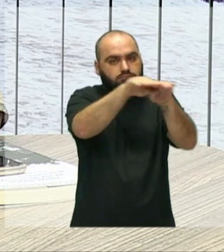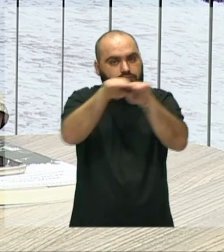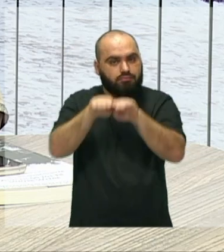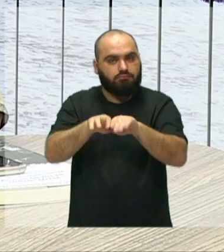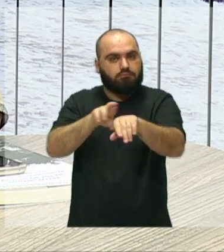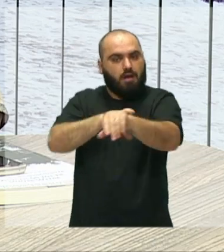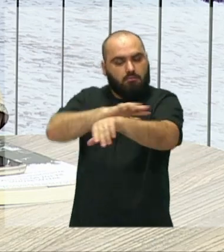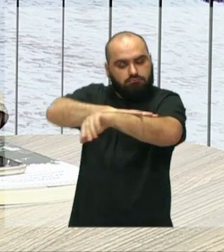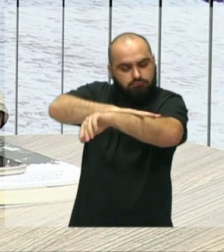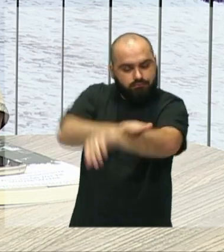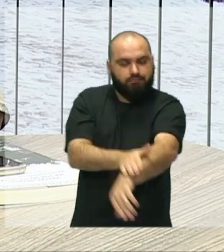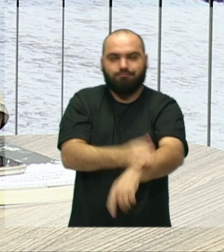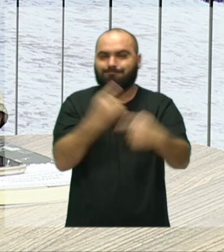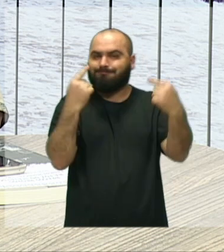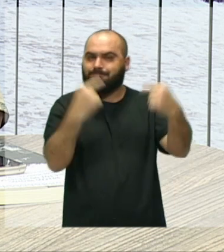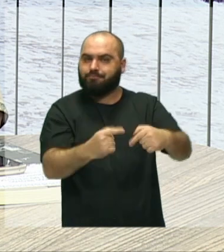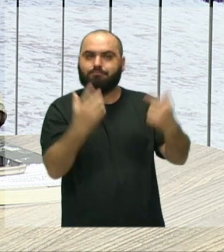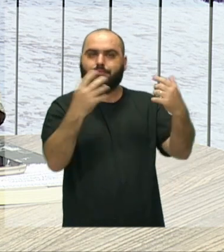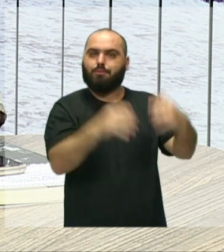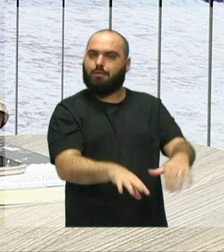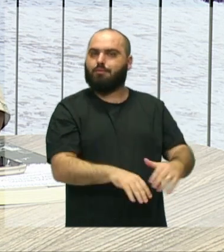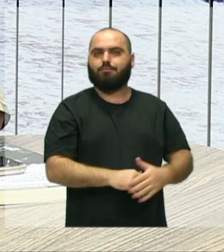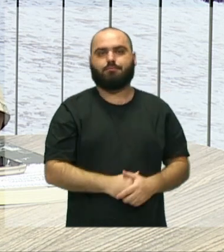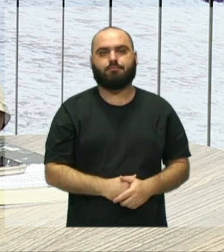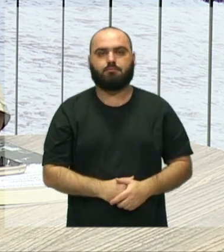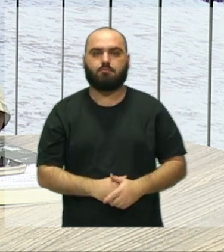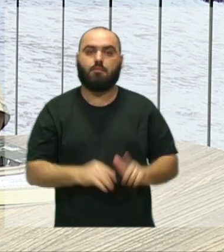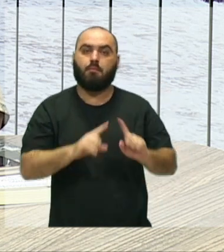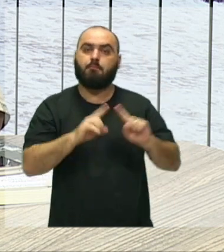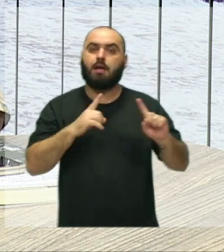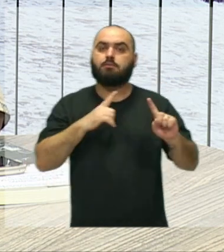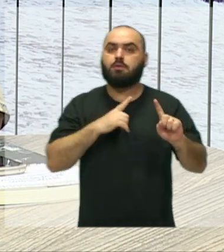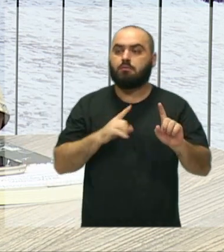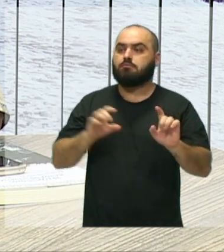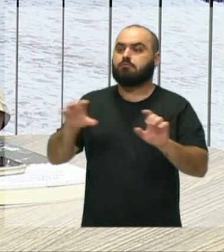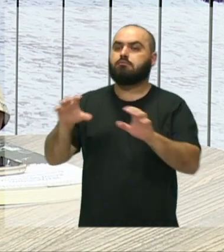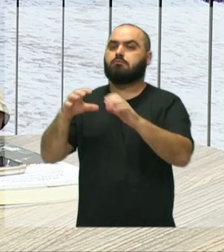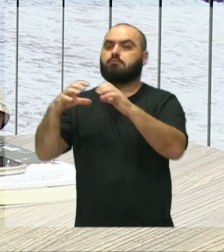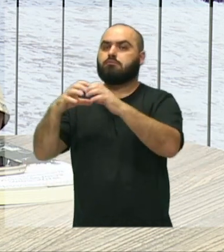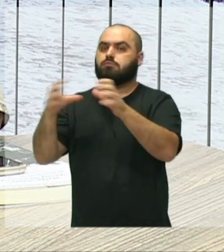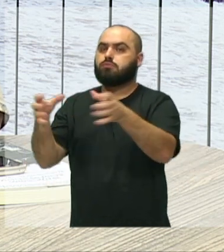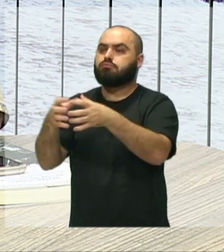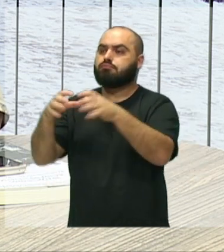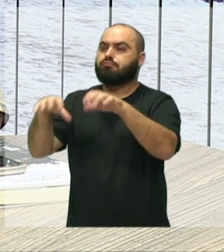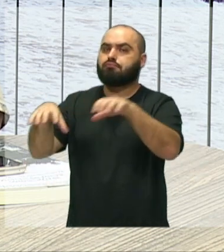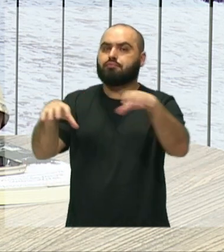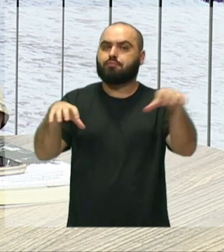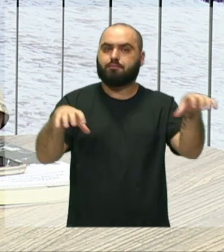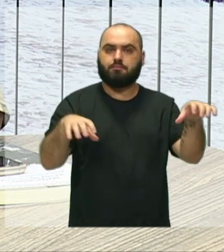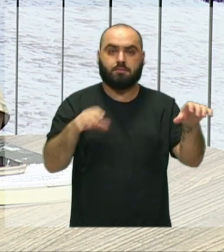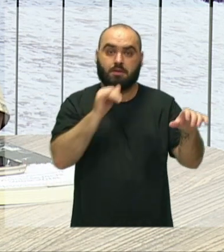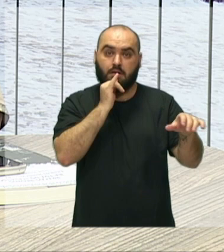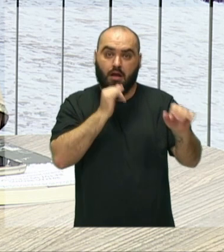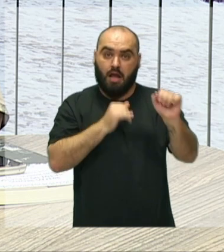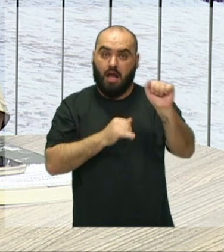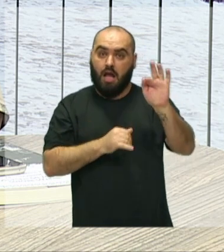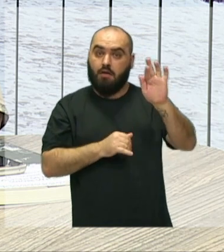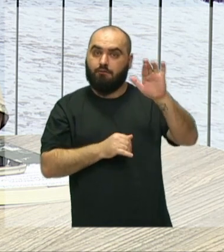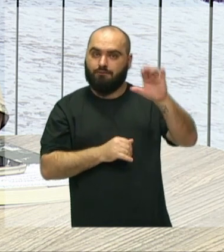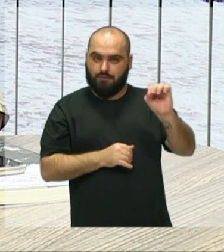racismo, seja ele onde se encontrar. Mas temos algumas especificidades. Por exemplo, nós do Núcleo Afro,